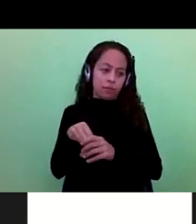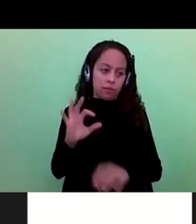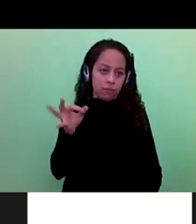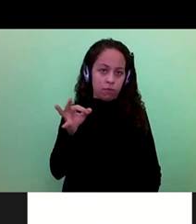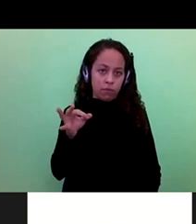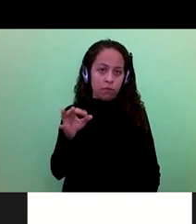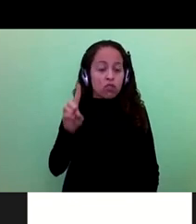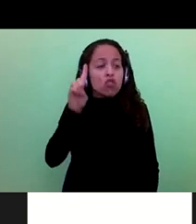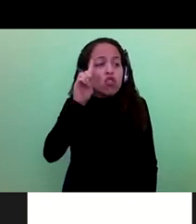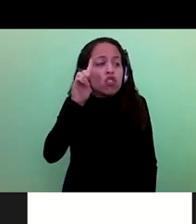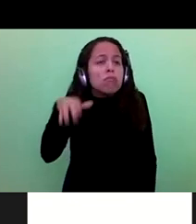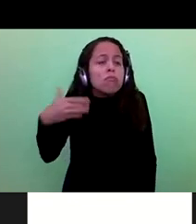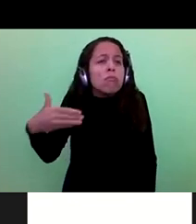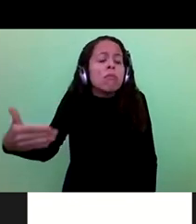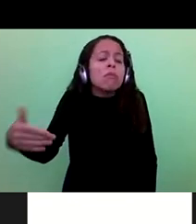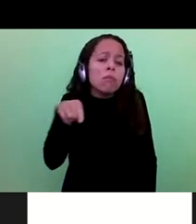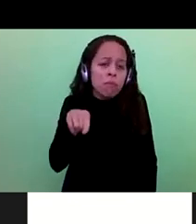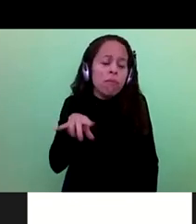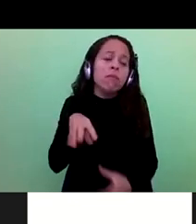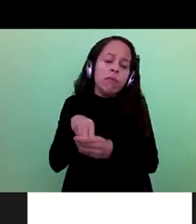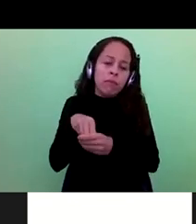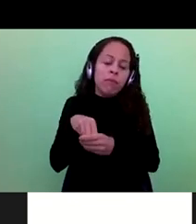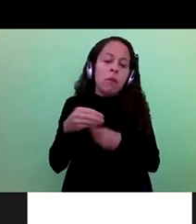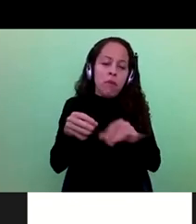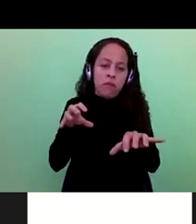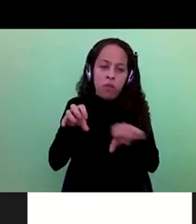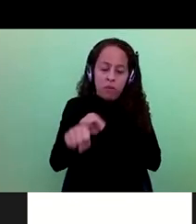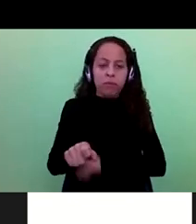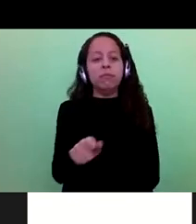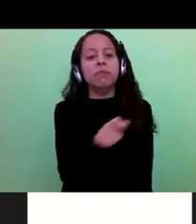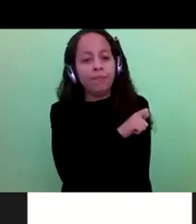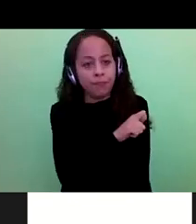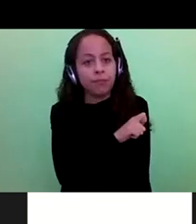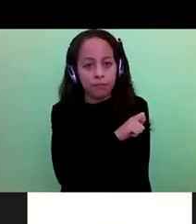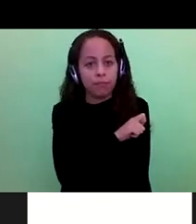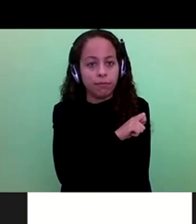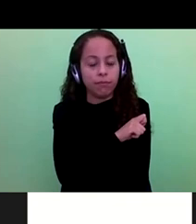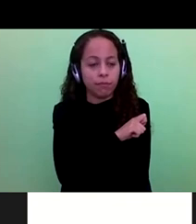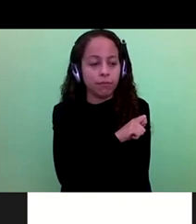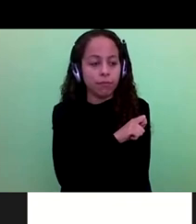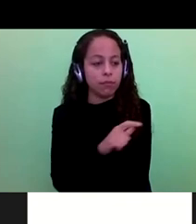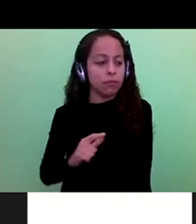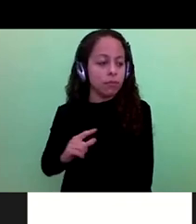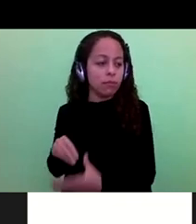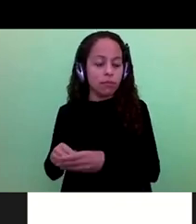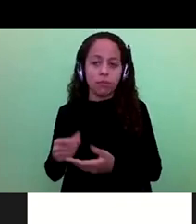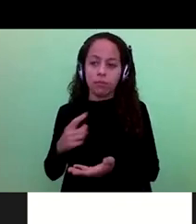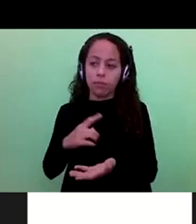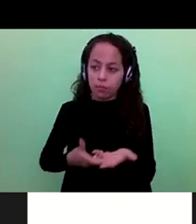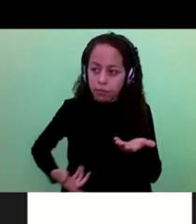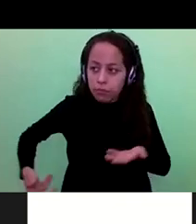a gente pensa a formação dos nossos alunos de maneira integrada, o